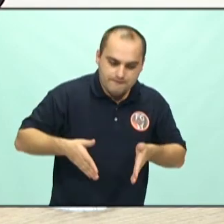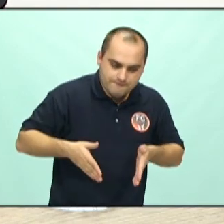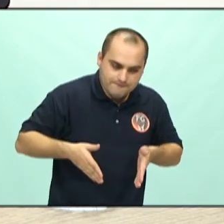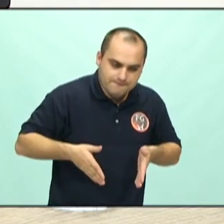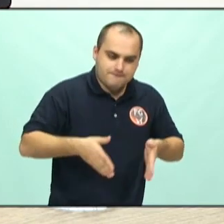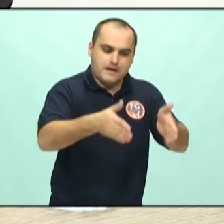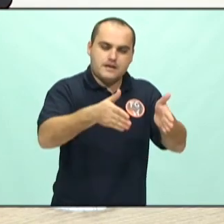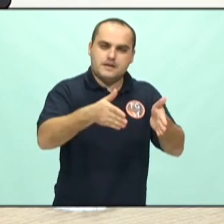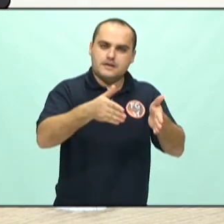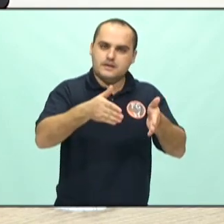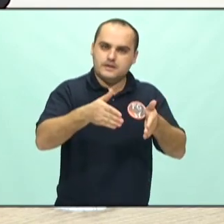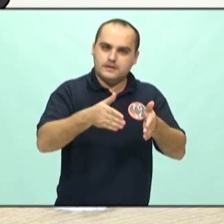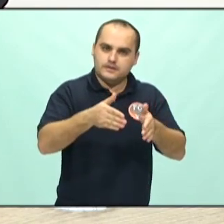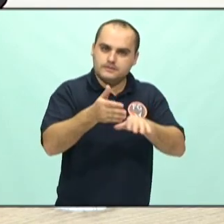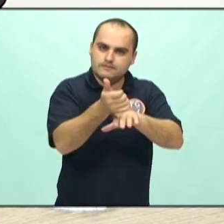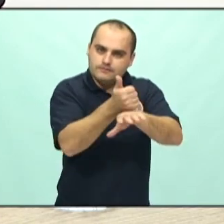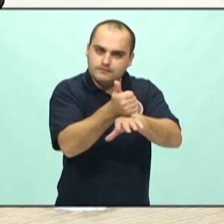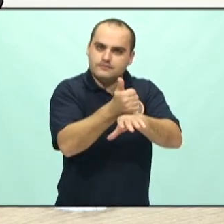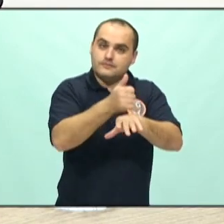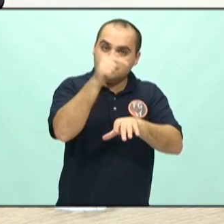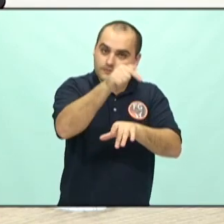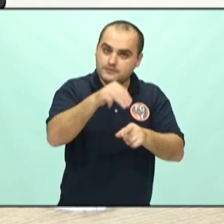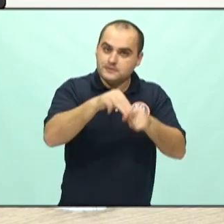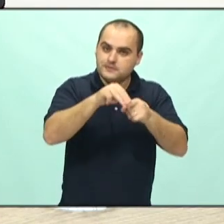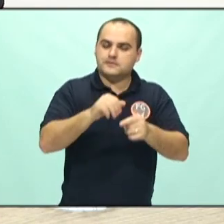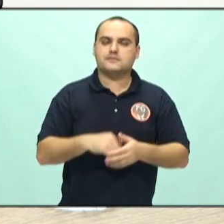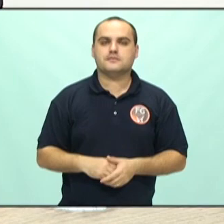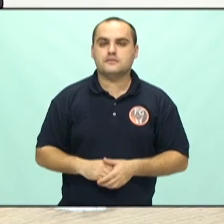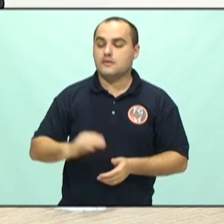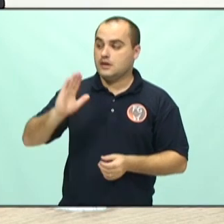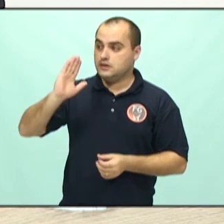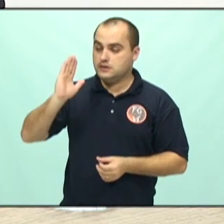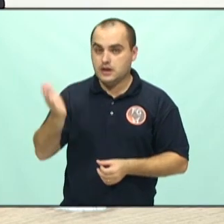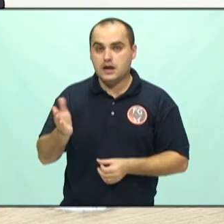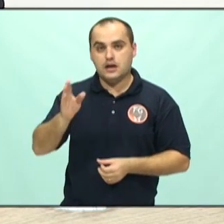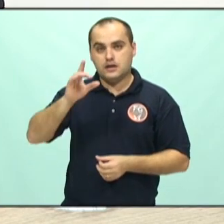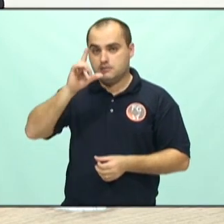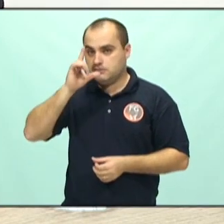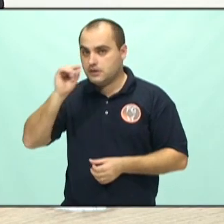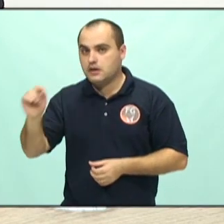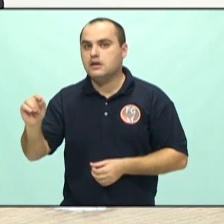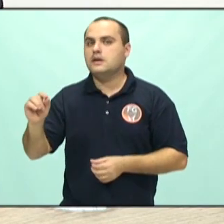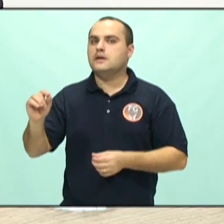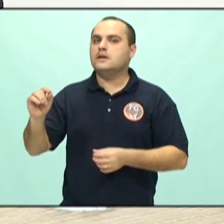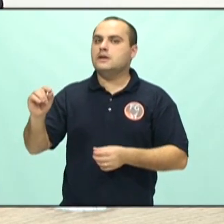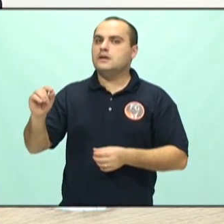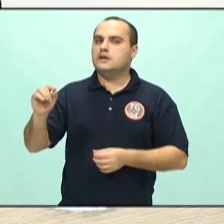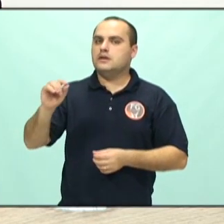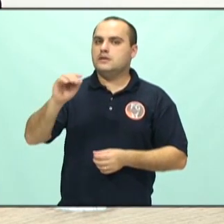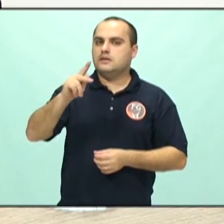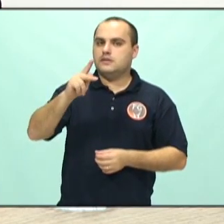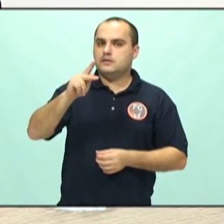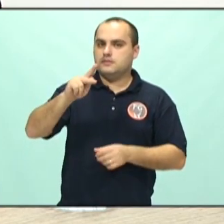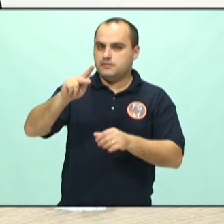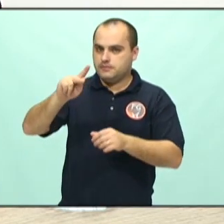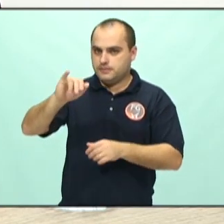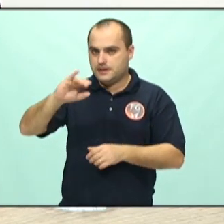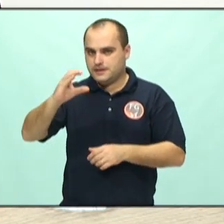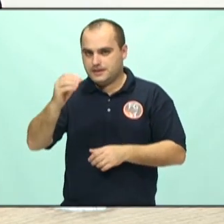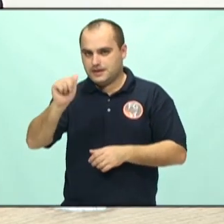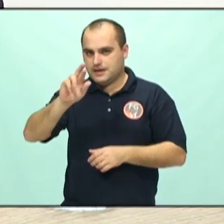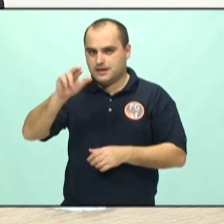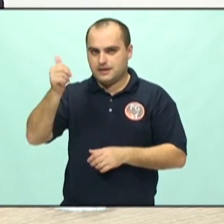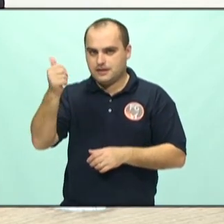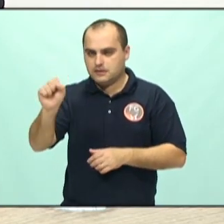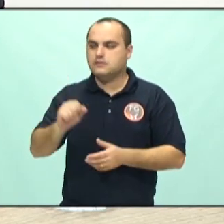daquele município. Em Luiz Alves, em Balneário Pissarras, nós também passamos o mesmo problema